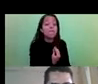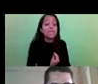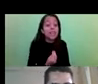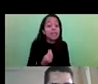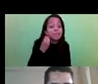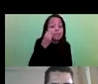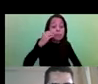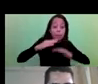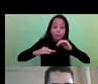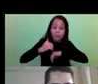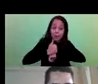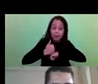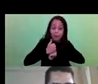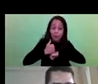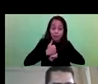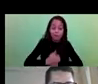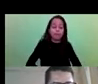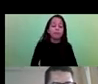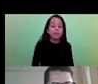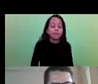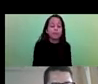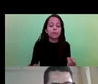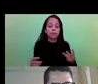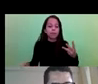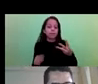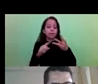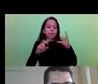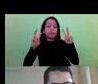Em terceiro aspecto, a questão do poder.